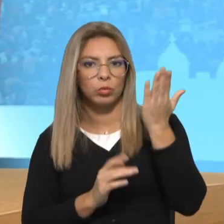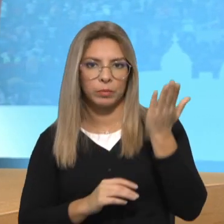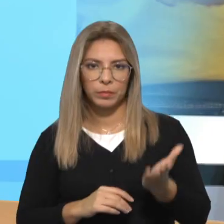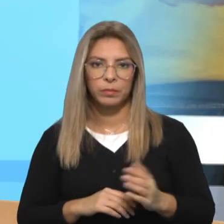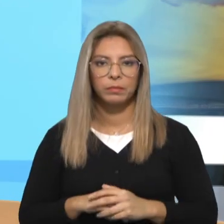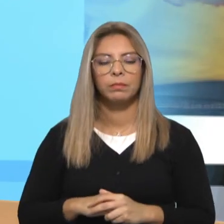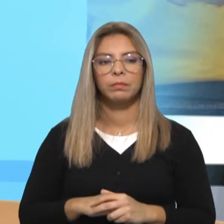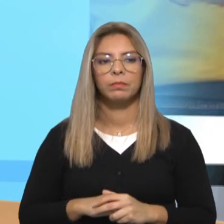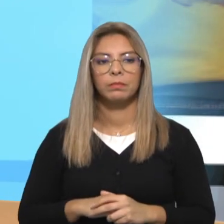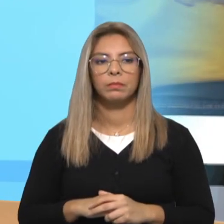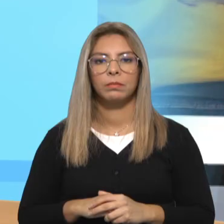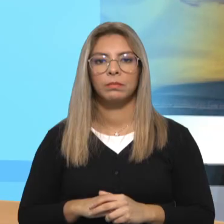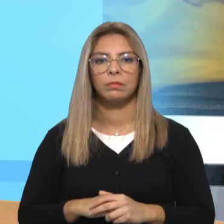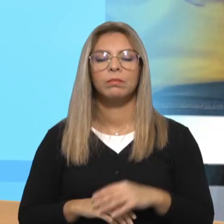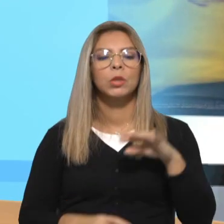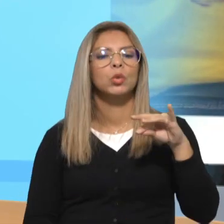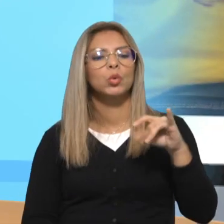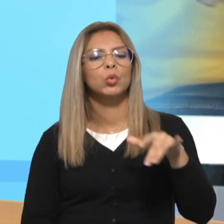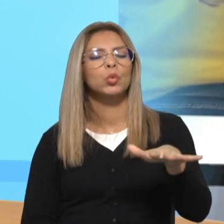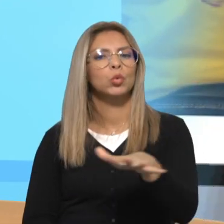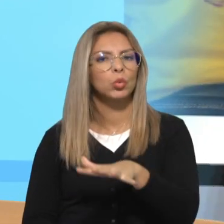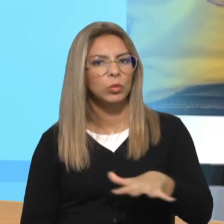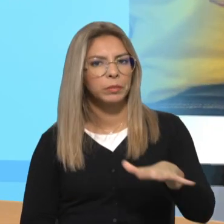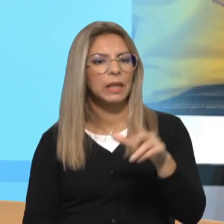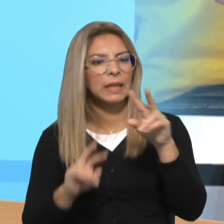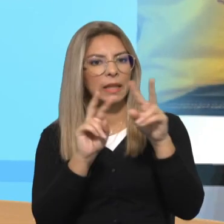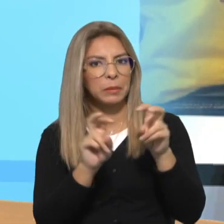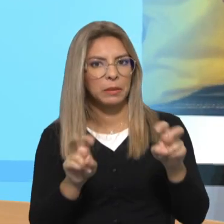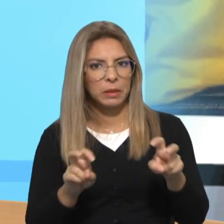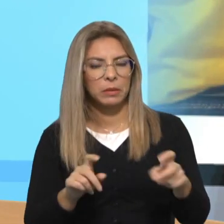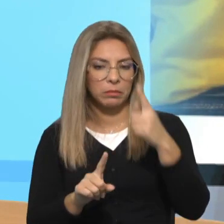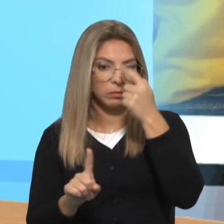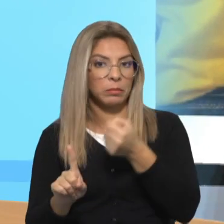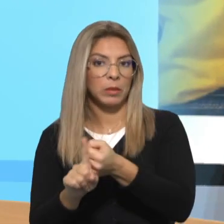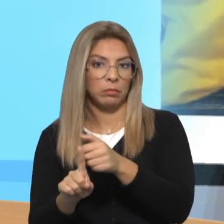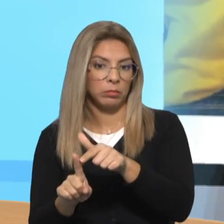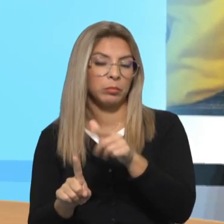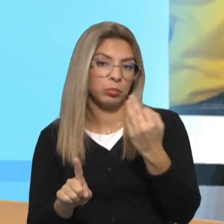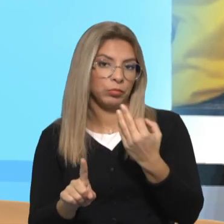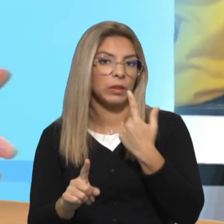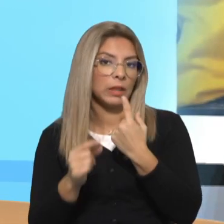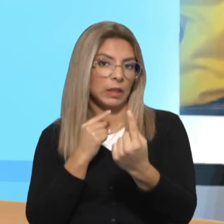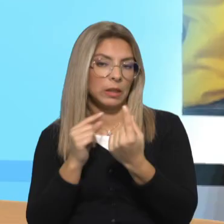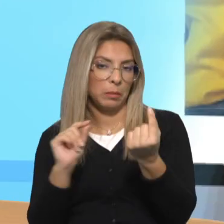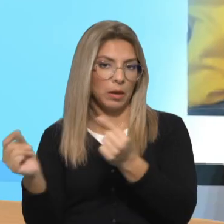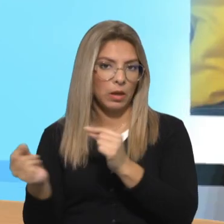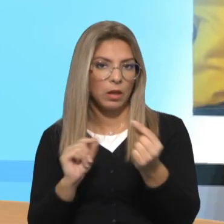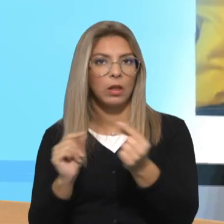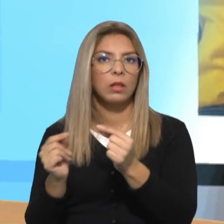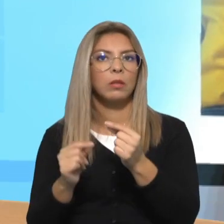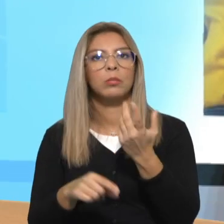lugar, Dr. Luís Parente Martins, para temas que também marcaram o debate, como, por exemplo, o